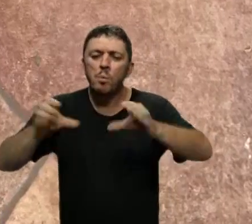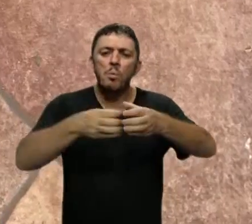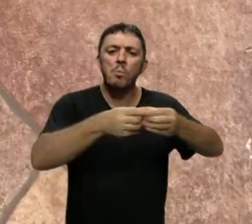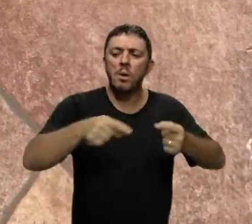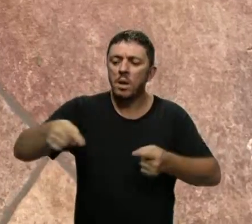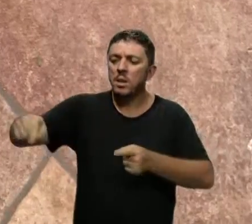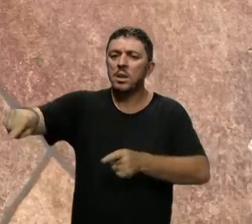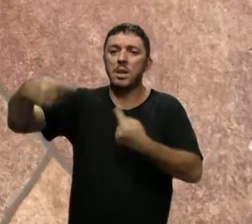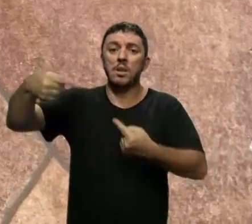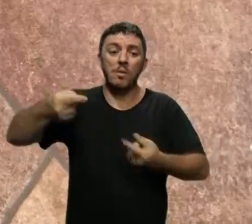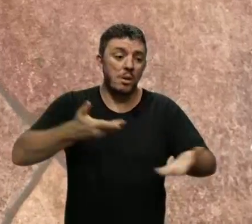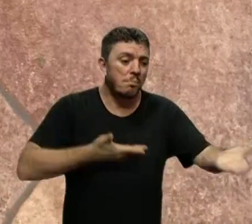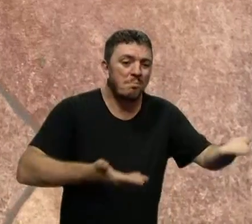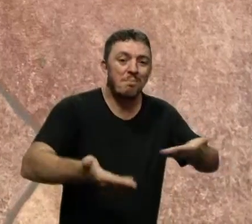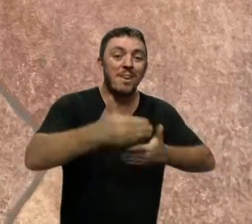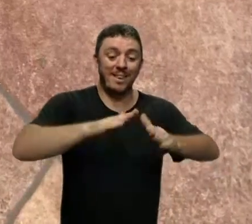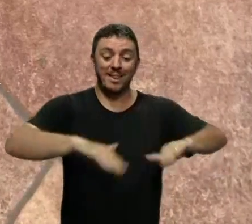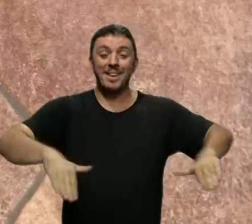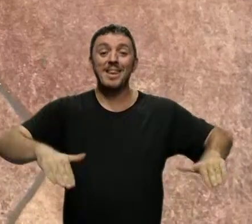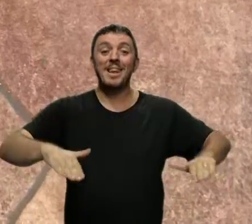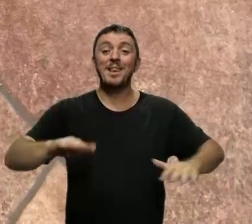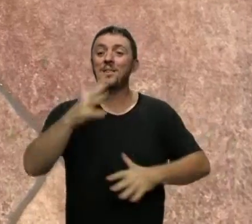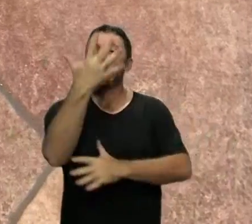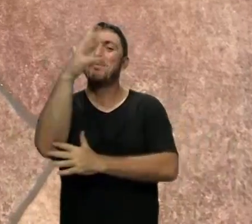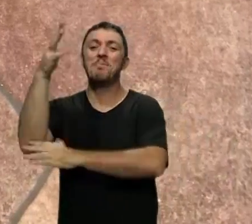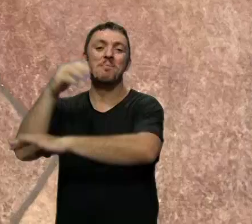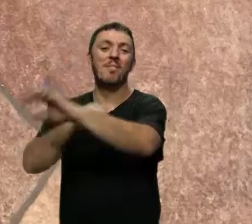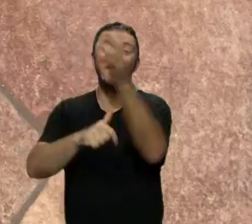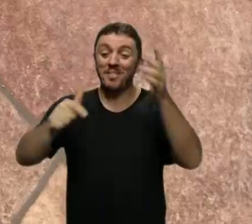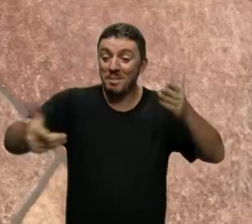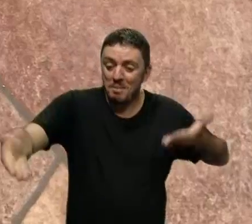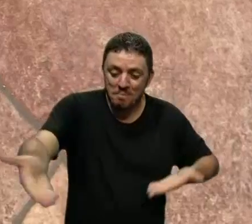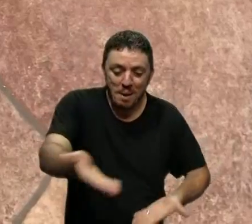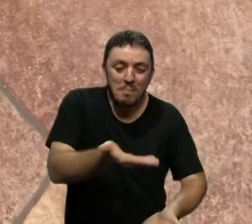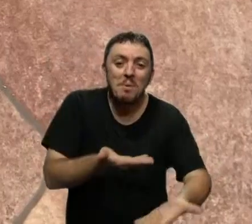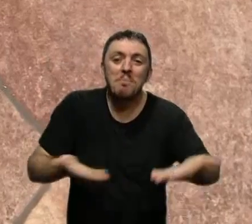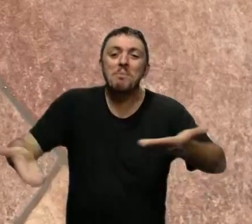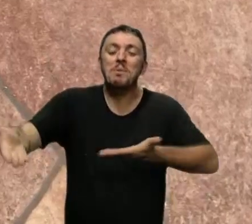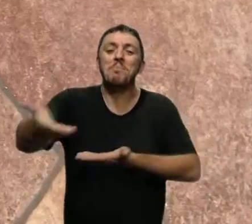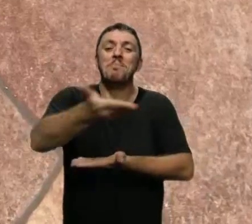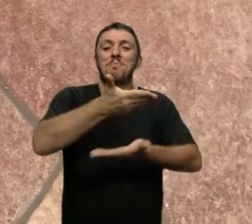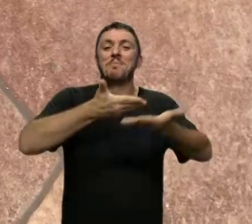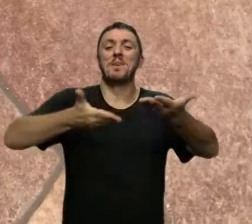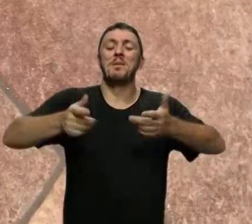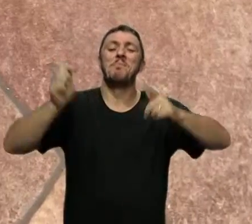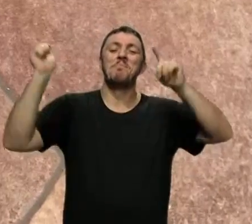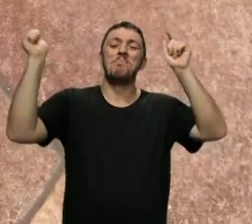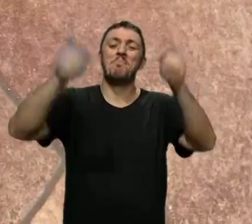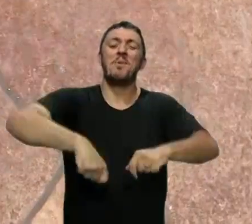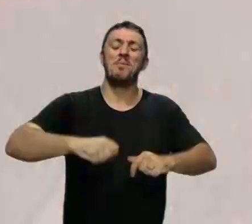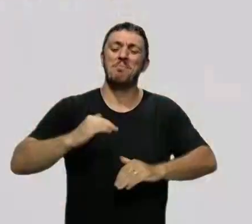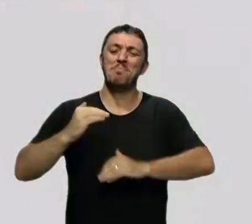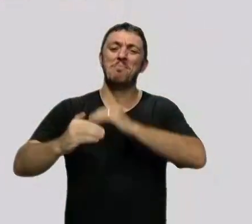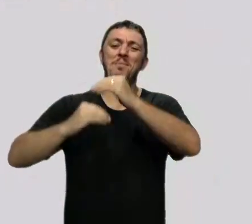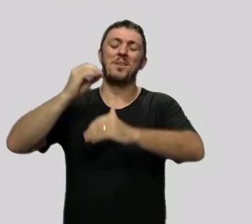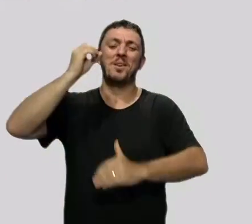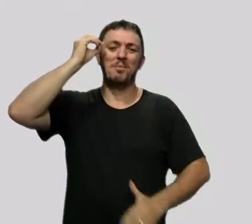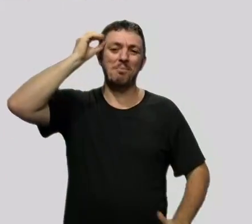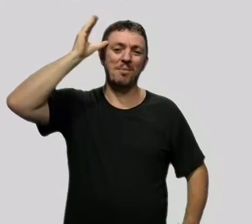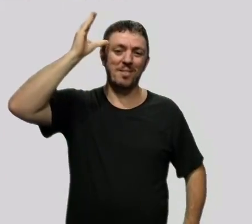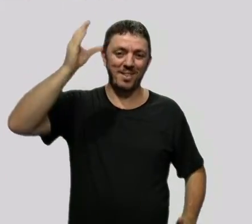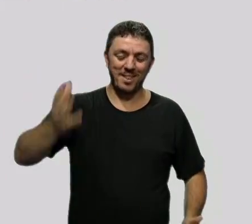interação dos nossos pequenos com a natureza e suas infinitas possibilidades de criação e conhecimento.